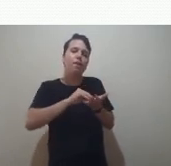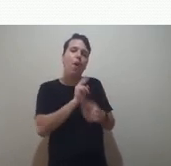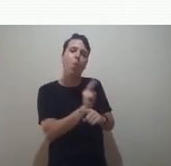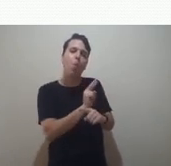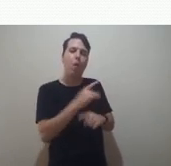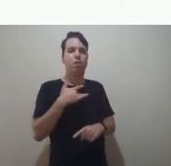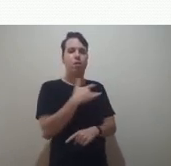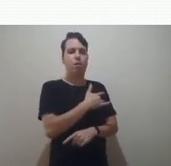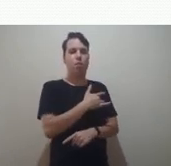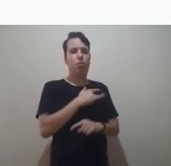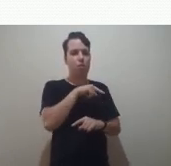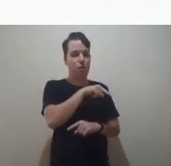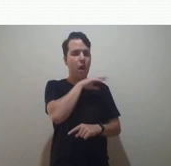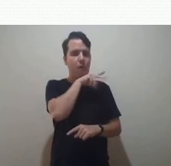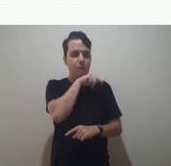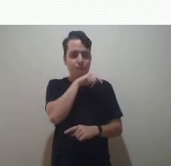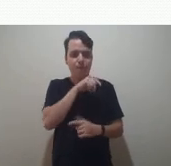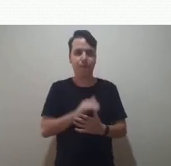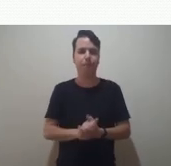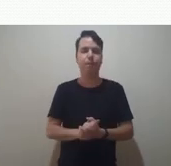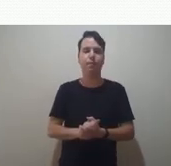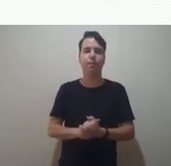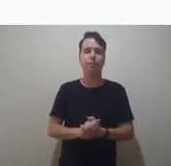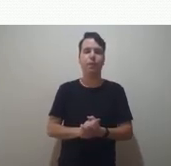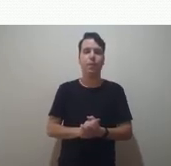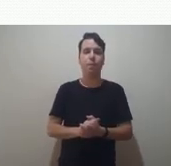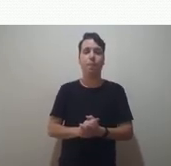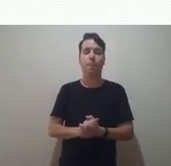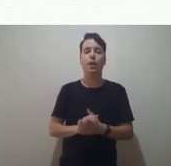antes e estava sendo negligente com a saúde do animal.